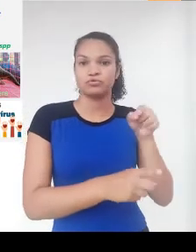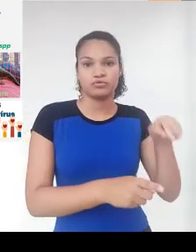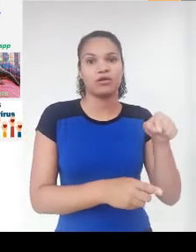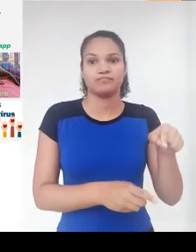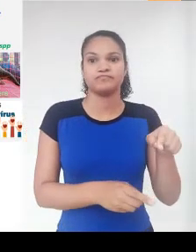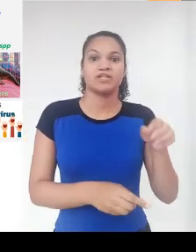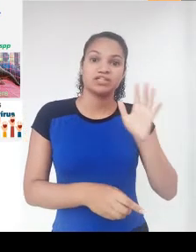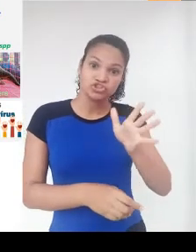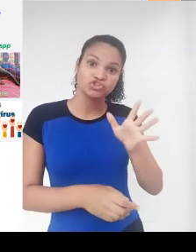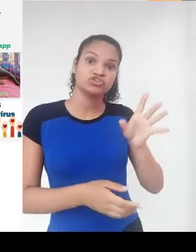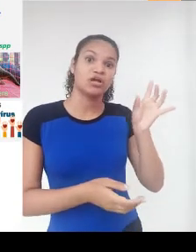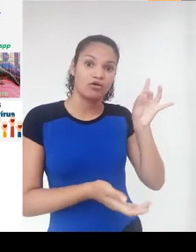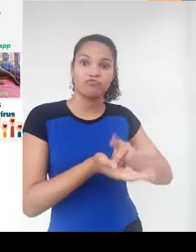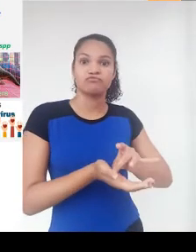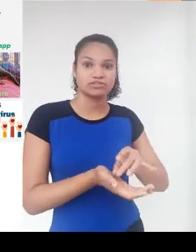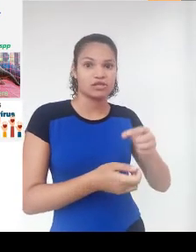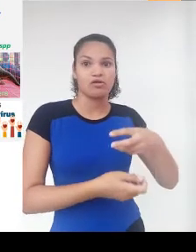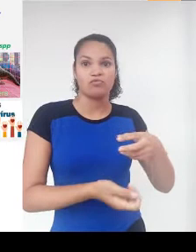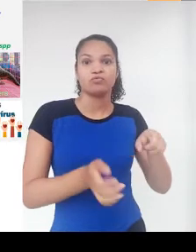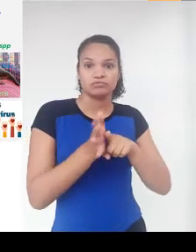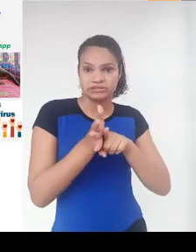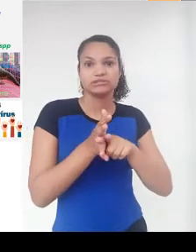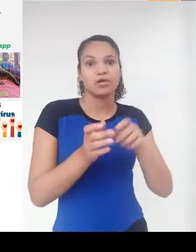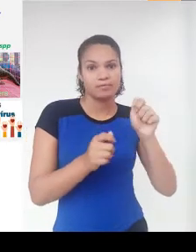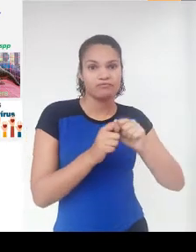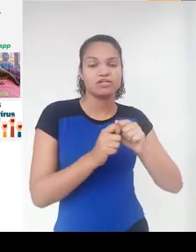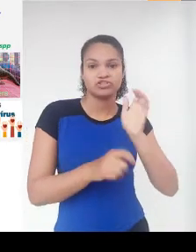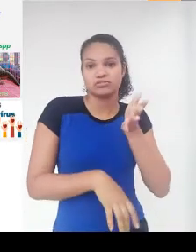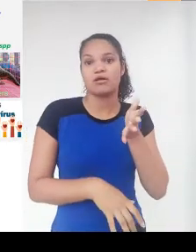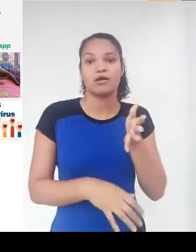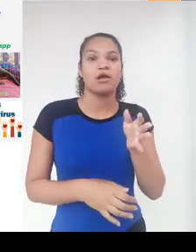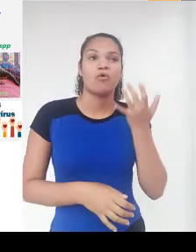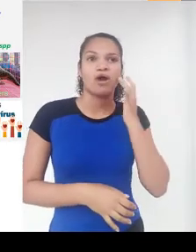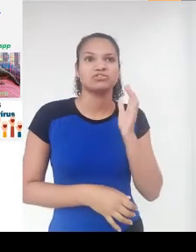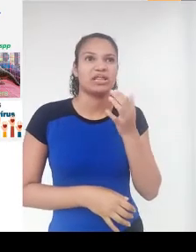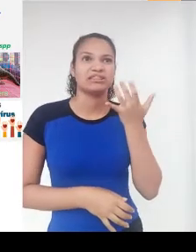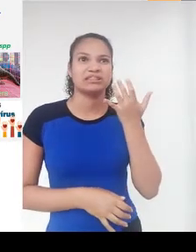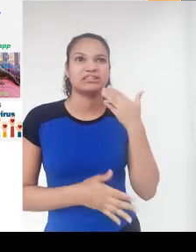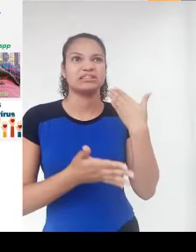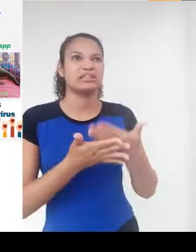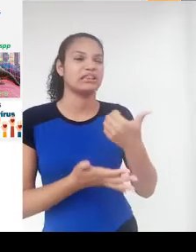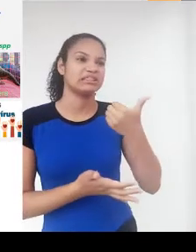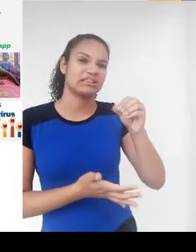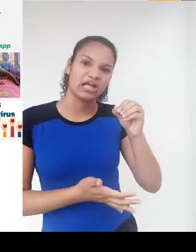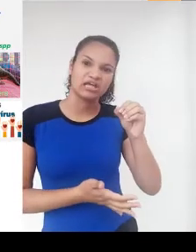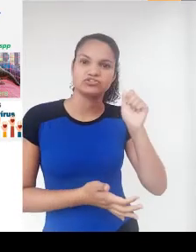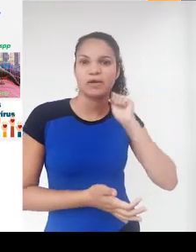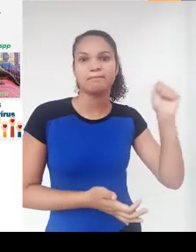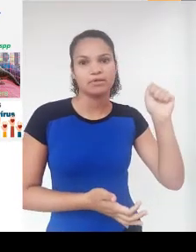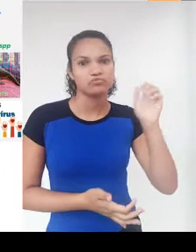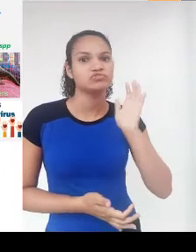a doença ainda nesta semana. Até o dia 10 de abril, nós vamos chegar,